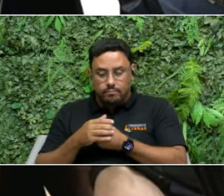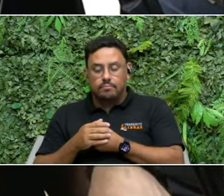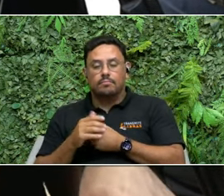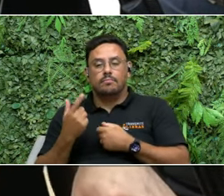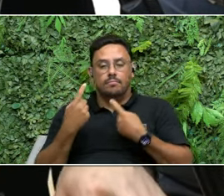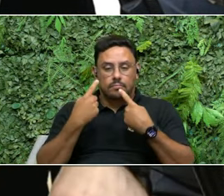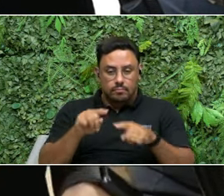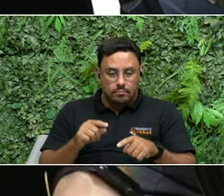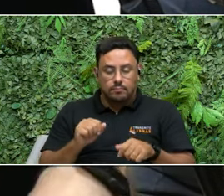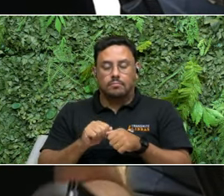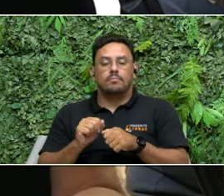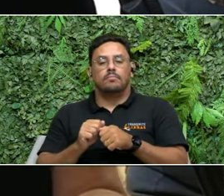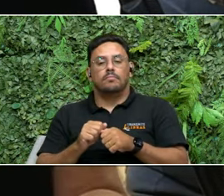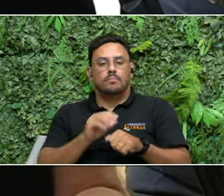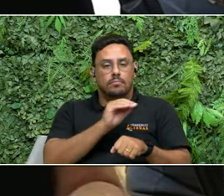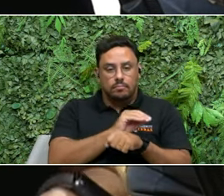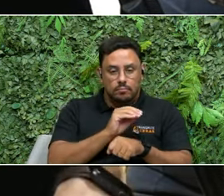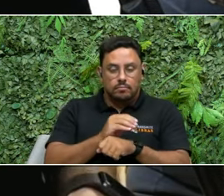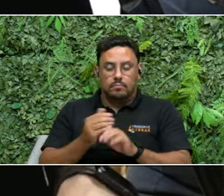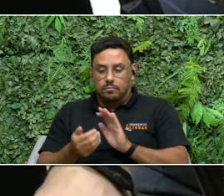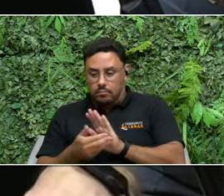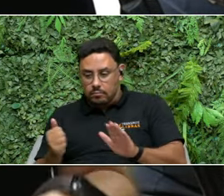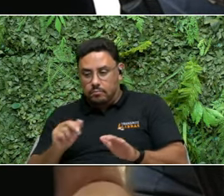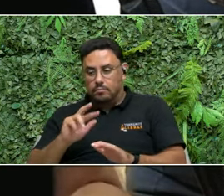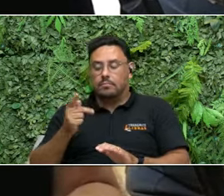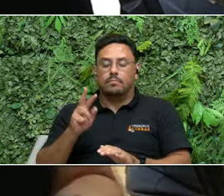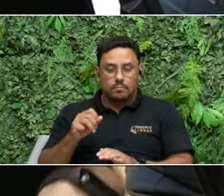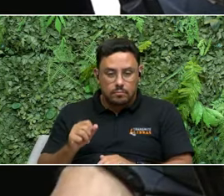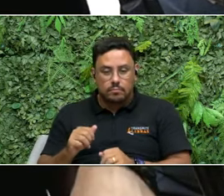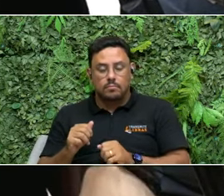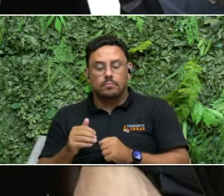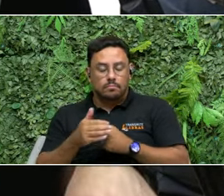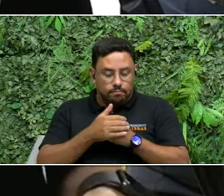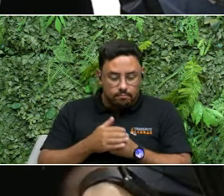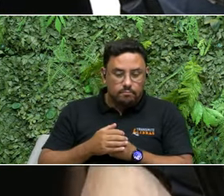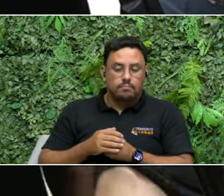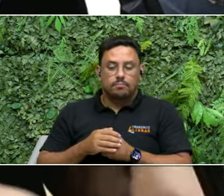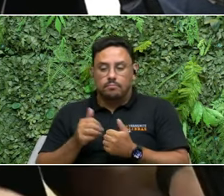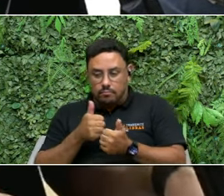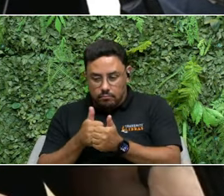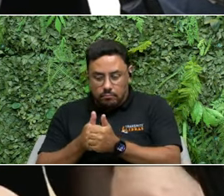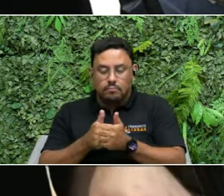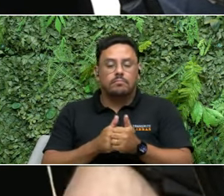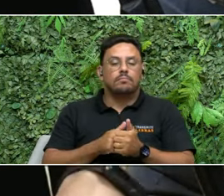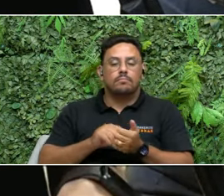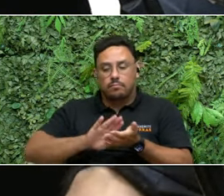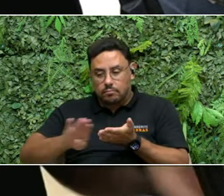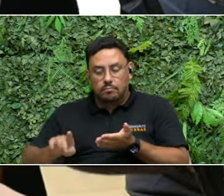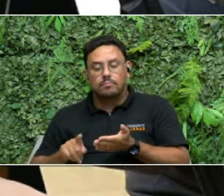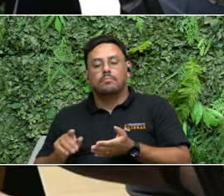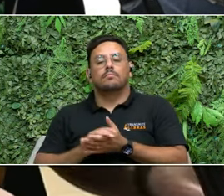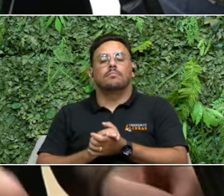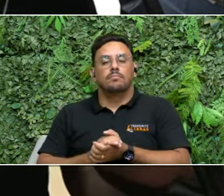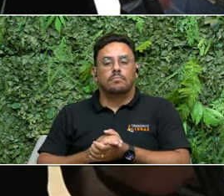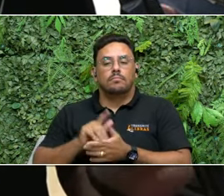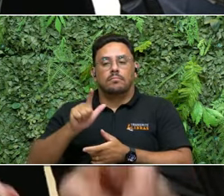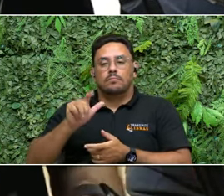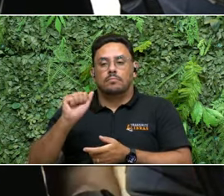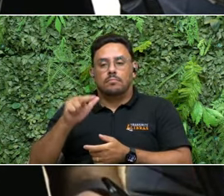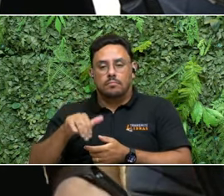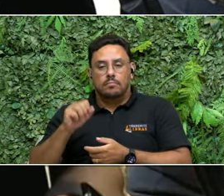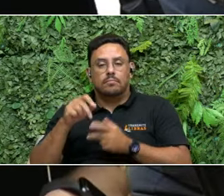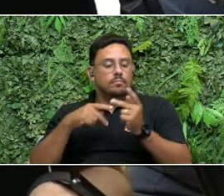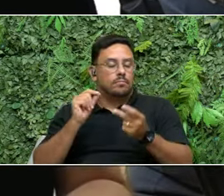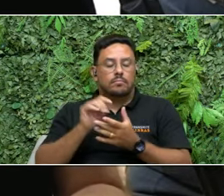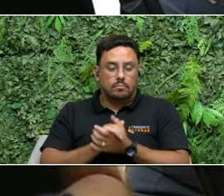contra o Atlético cuida de tirar o espaço dele de de ter uma marcação em cima dele tem um na sobra e o que o larcamon não fez na